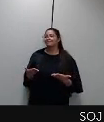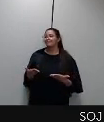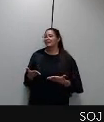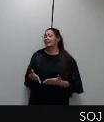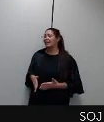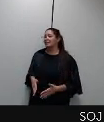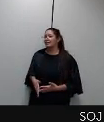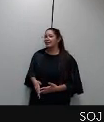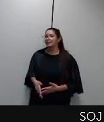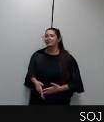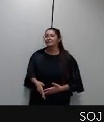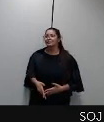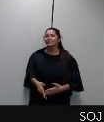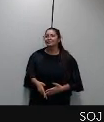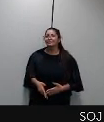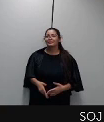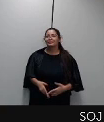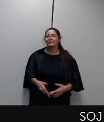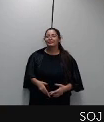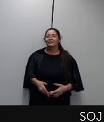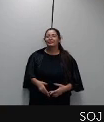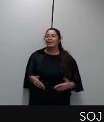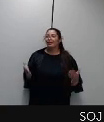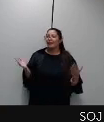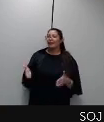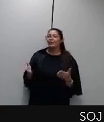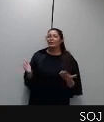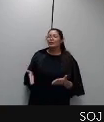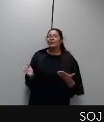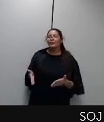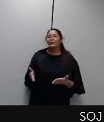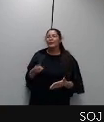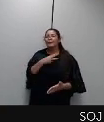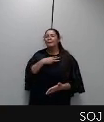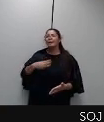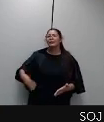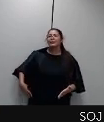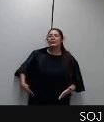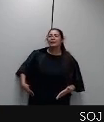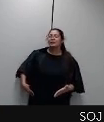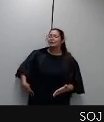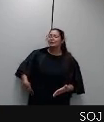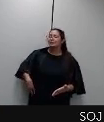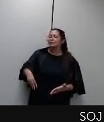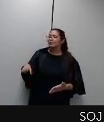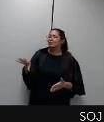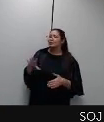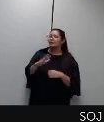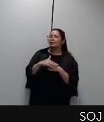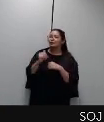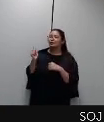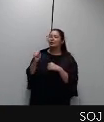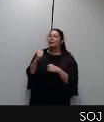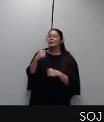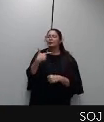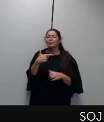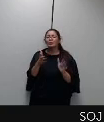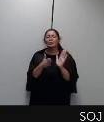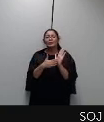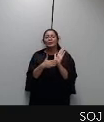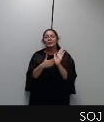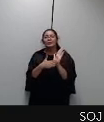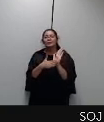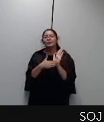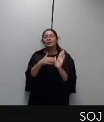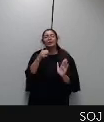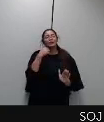e agora Ministro Napoleão eu chamo dois processos da minha relatoria itens 1 e